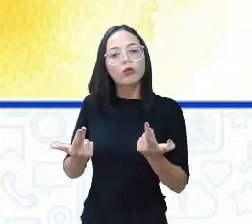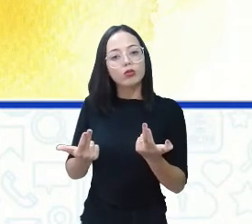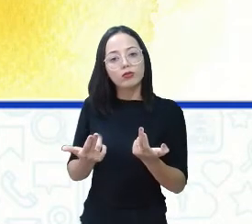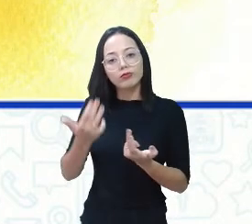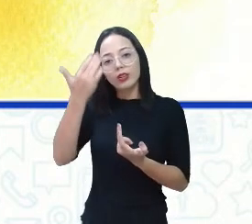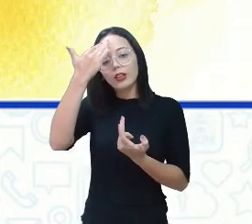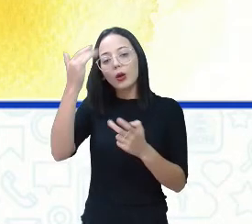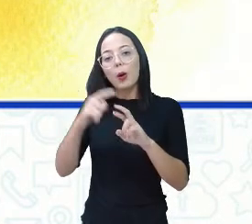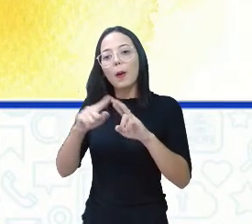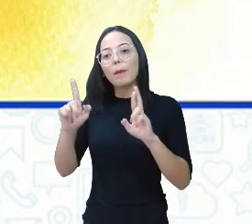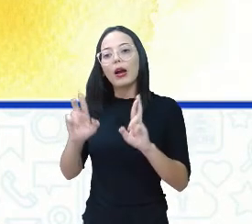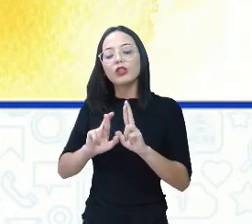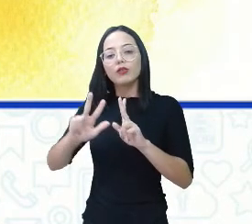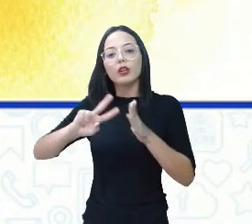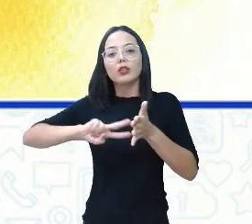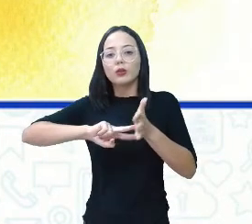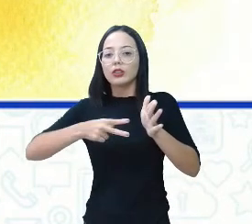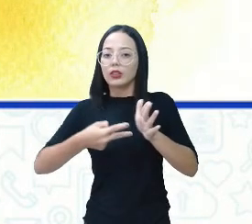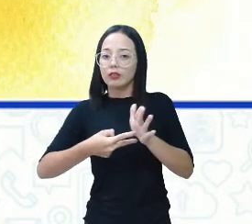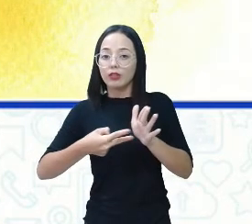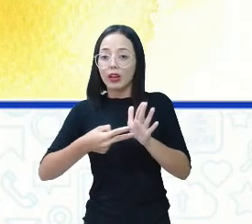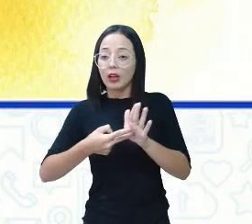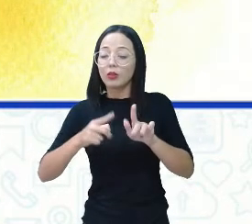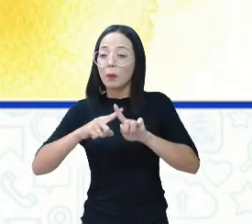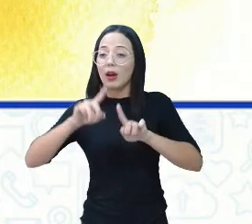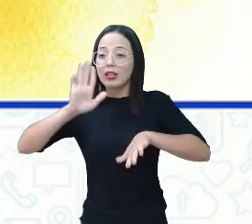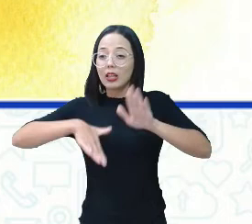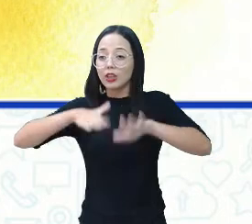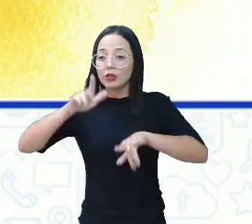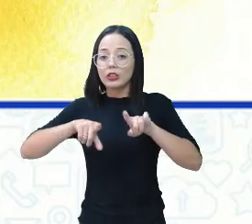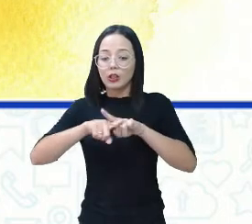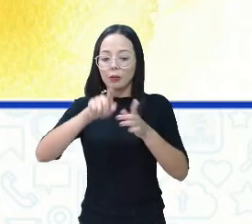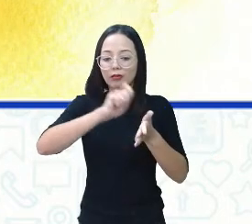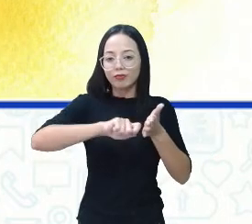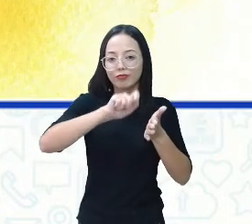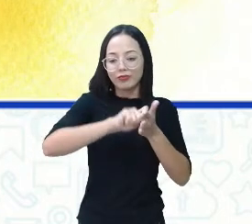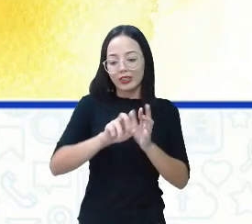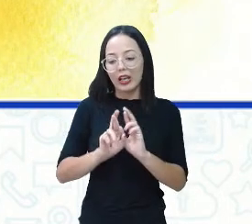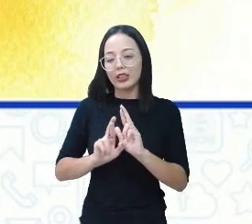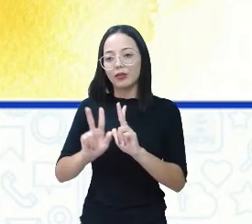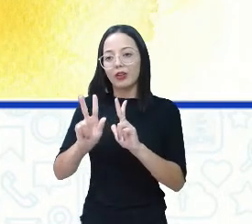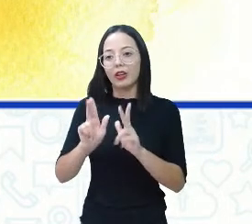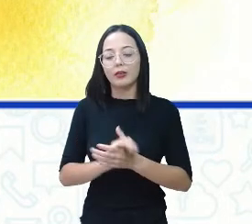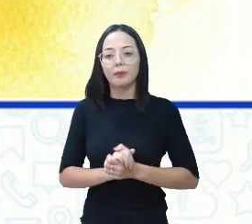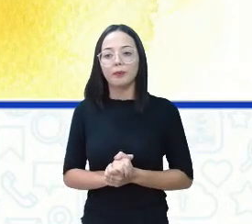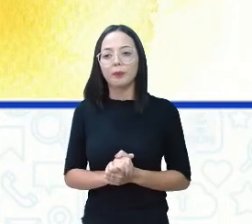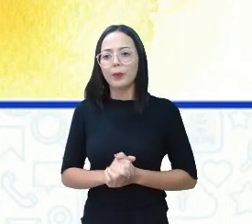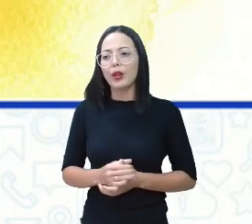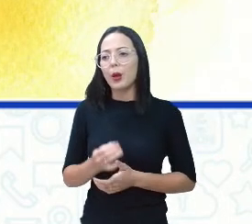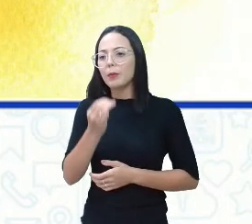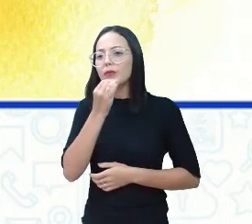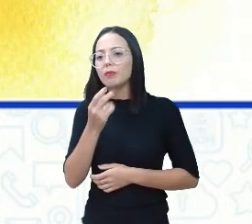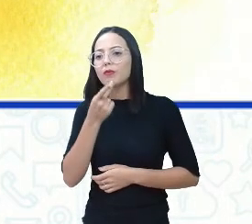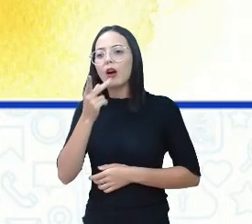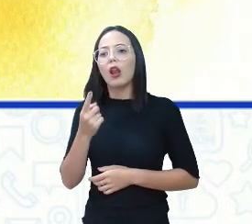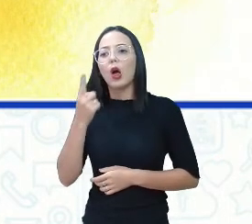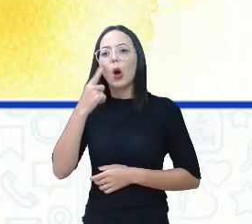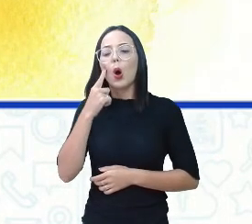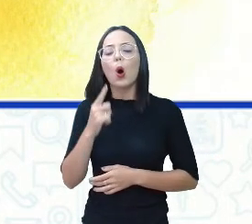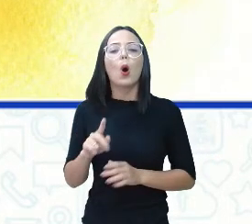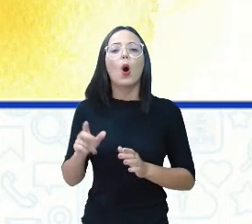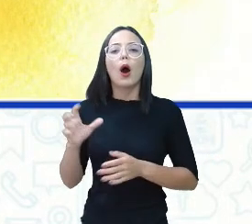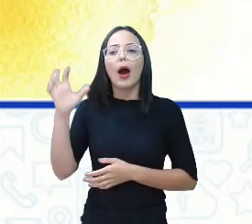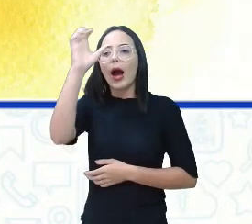mas diferentes no significado e às vezes também na escrita. Então vamos lá, quando eu digo assim, o peão aprendeu a